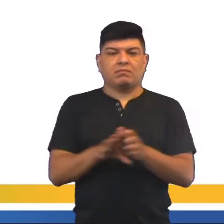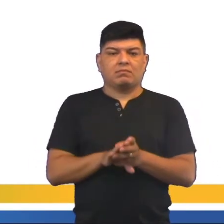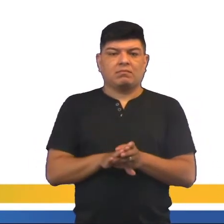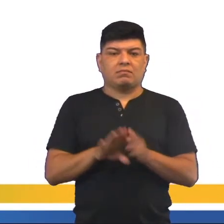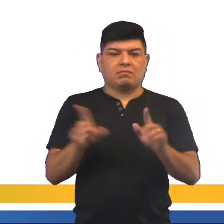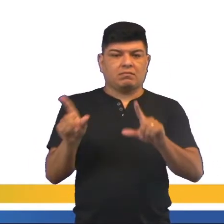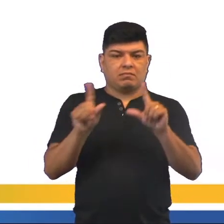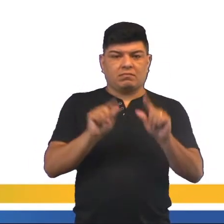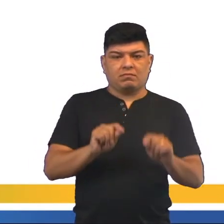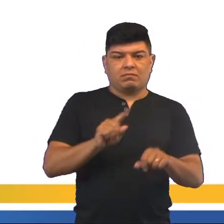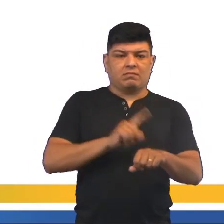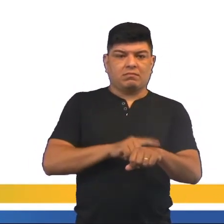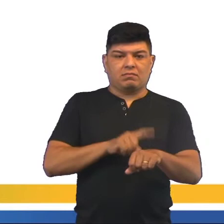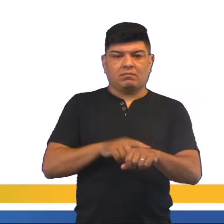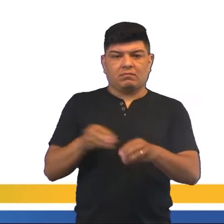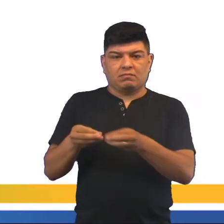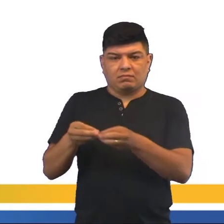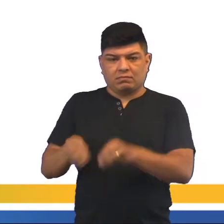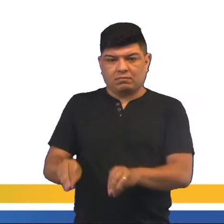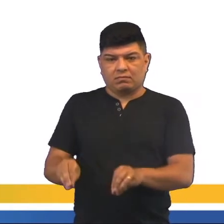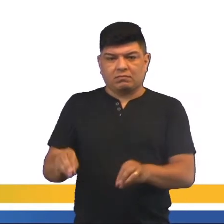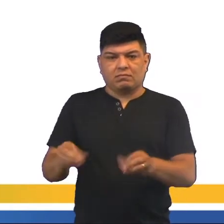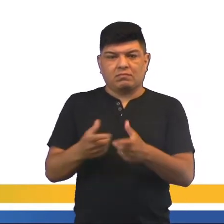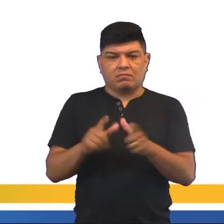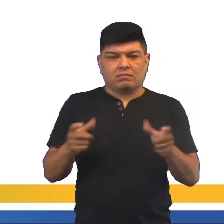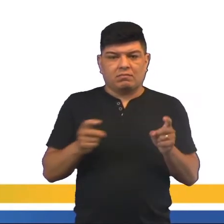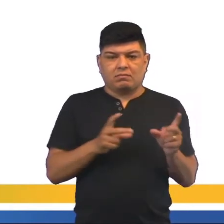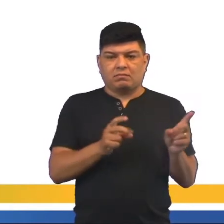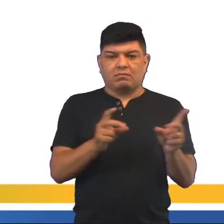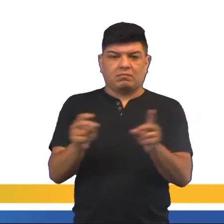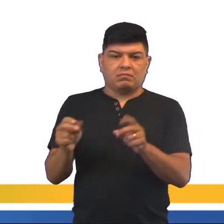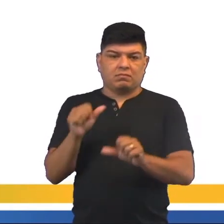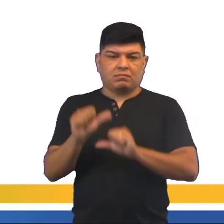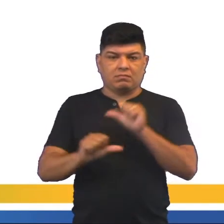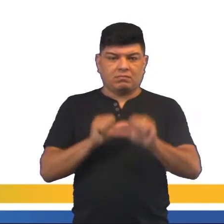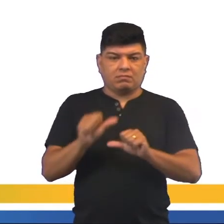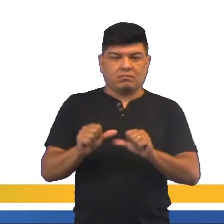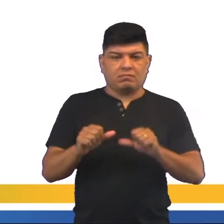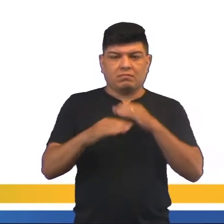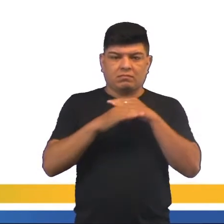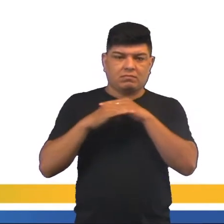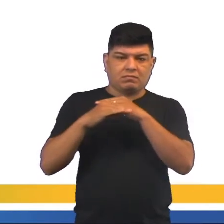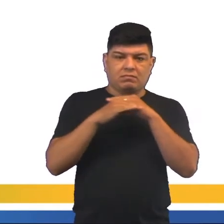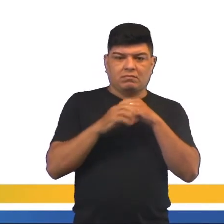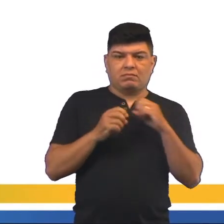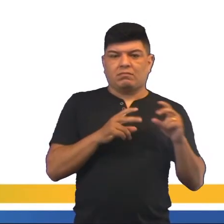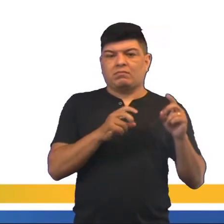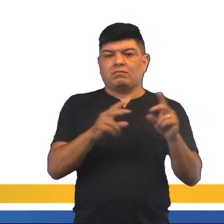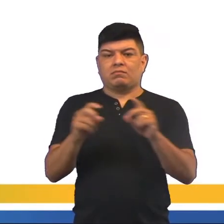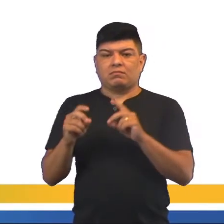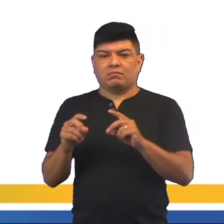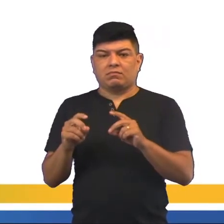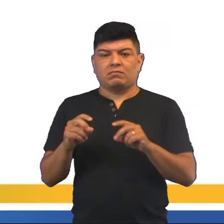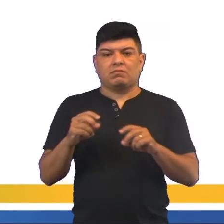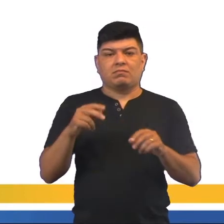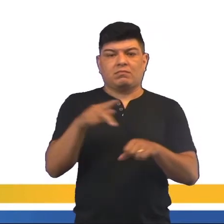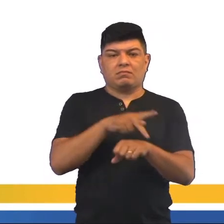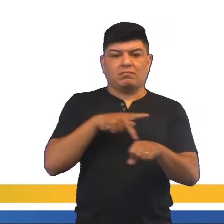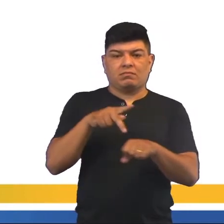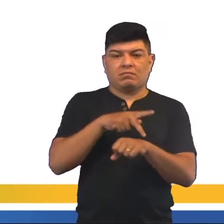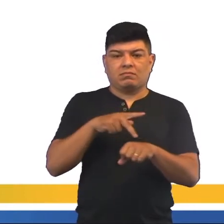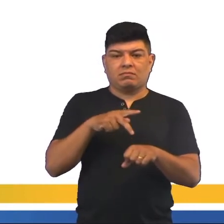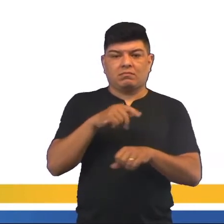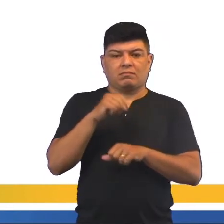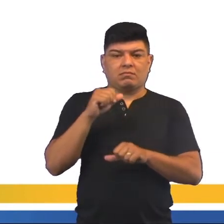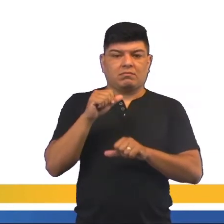da produção em massa, em bem menos tempo também. Consequentemente, o aumento do comércio e a modificação